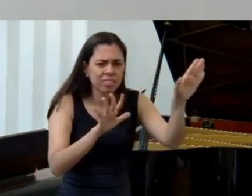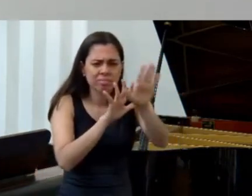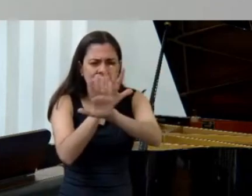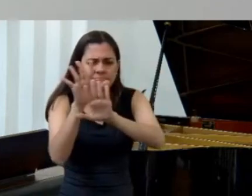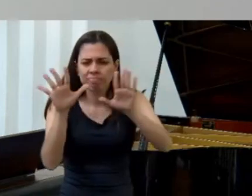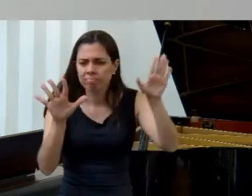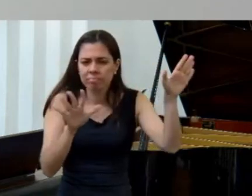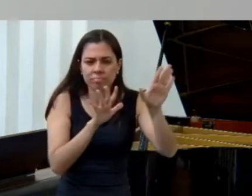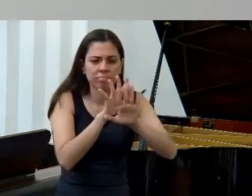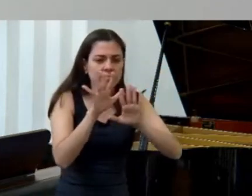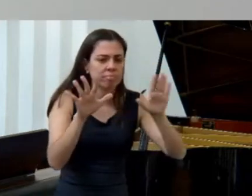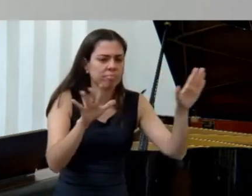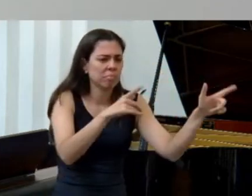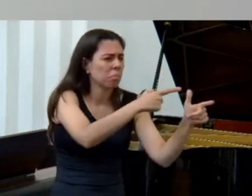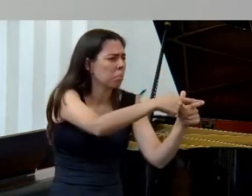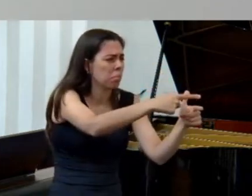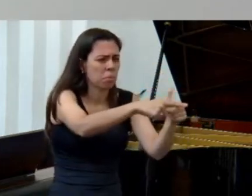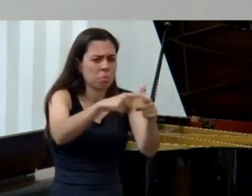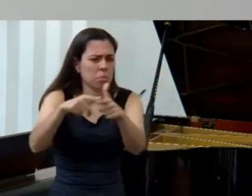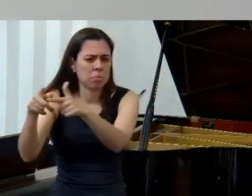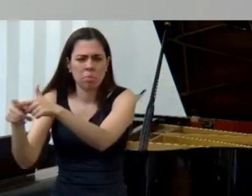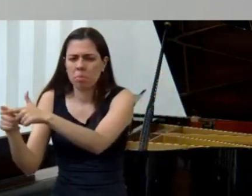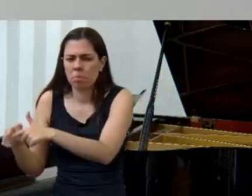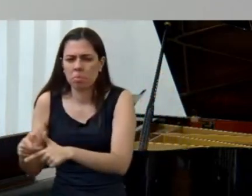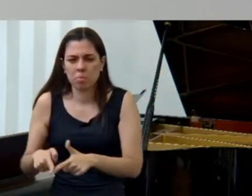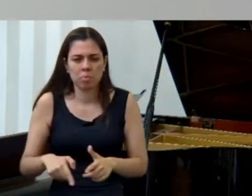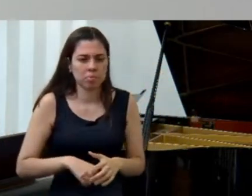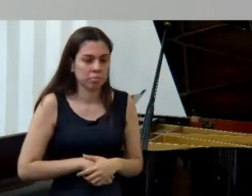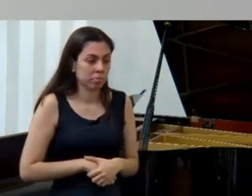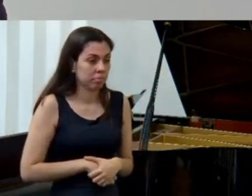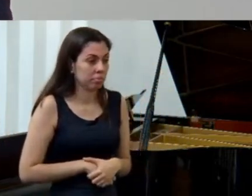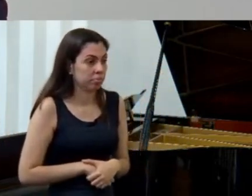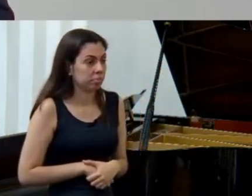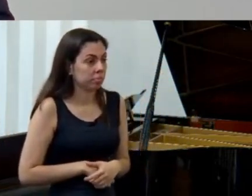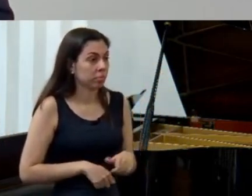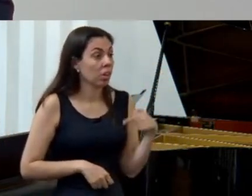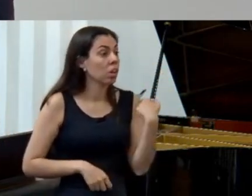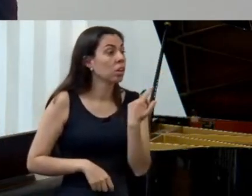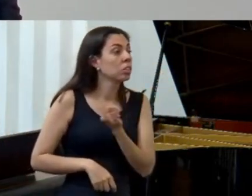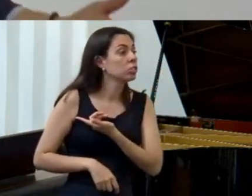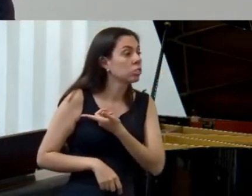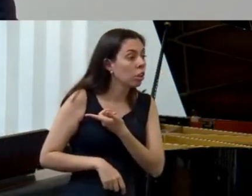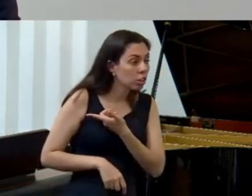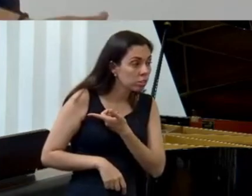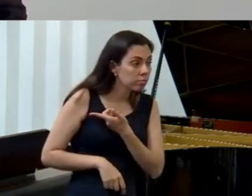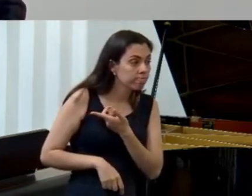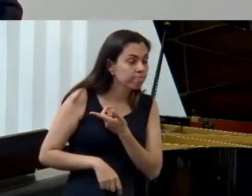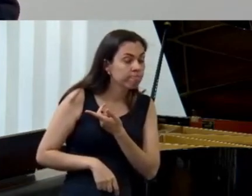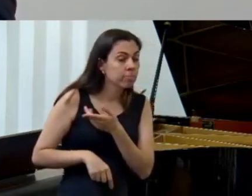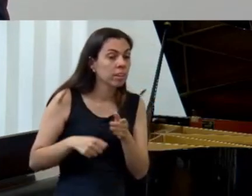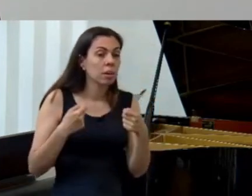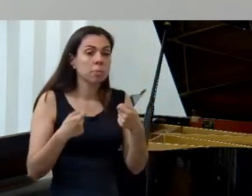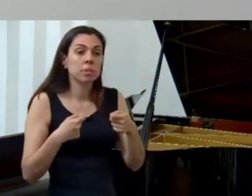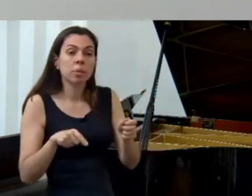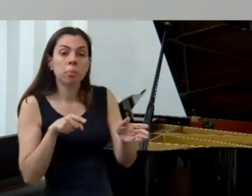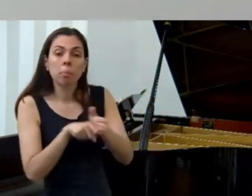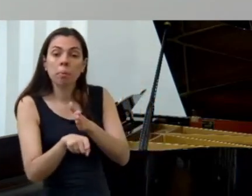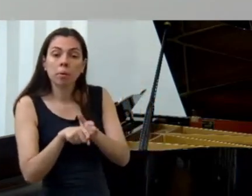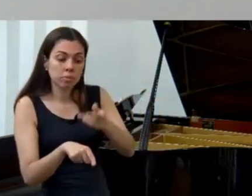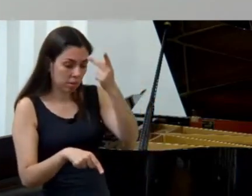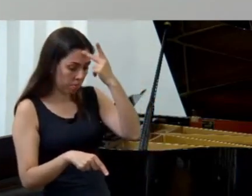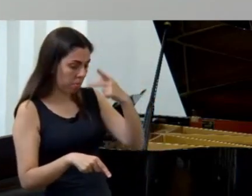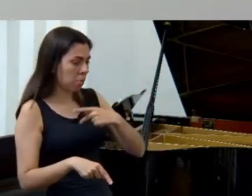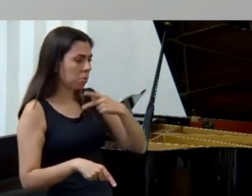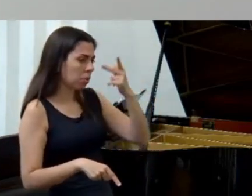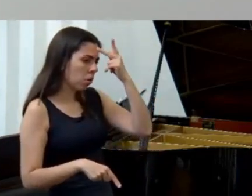E a primeira pergunta que nós fazemos hoje para você e para mim: o que nós deveríamos estar vendo e não conseguimos ver?